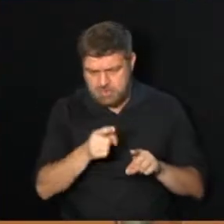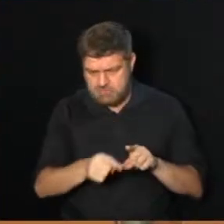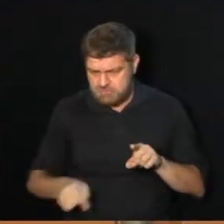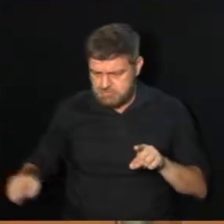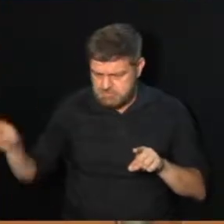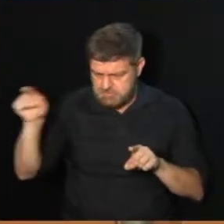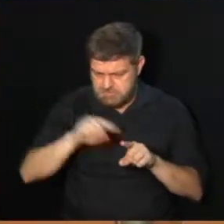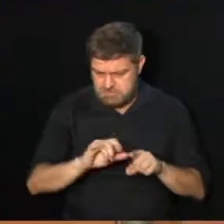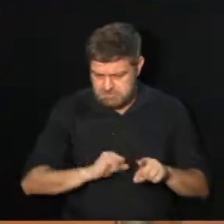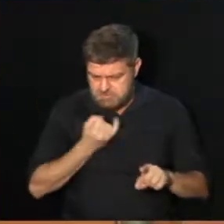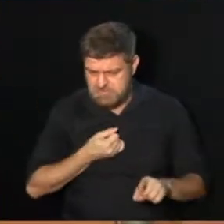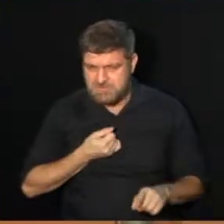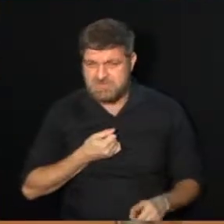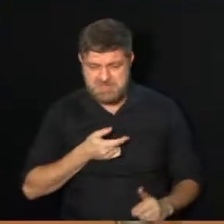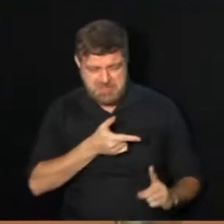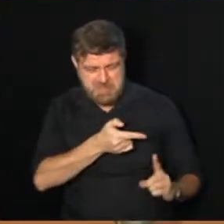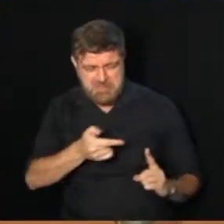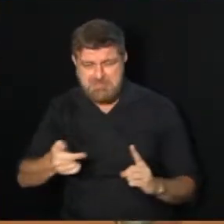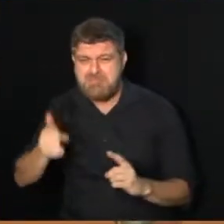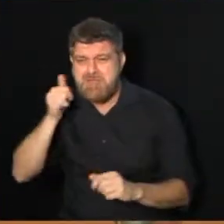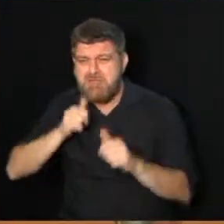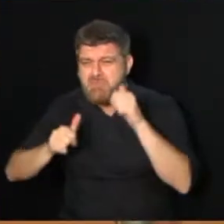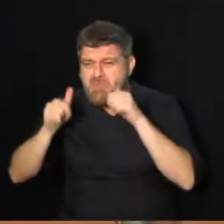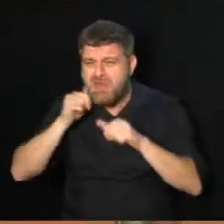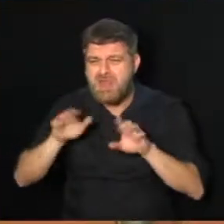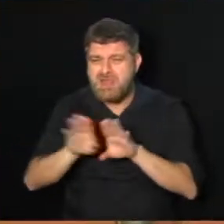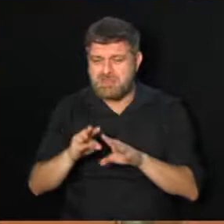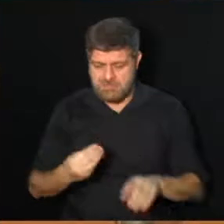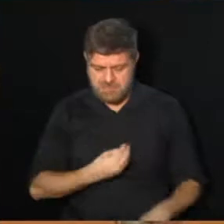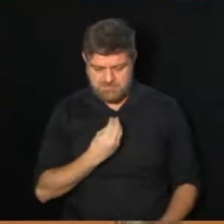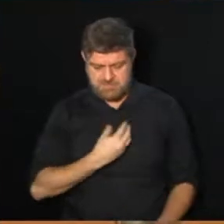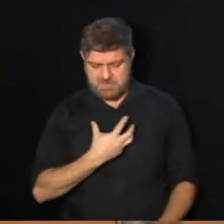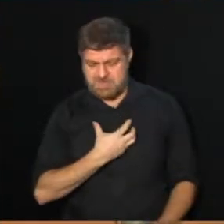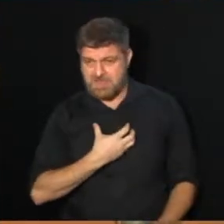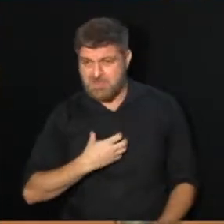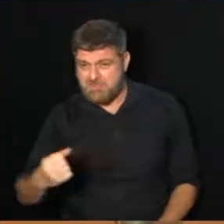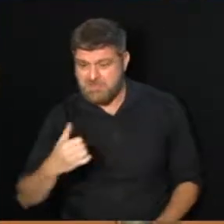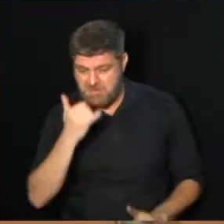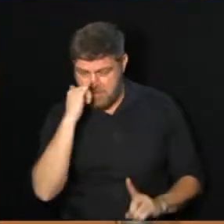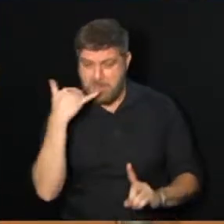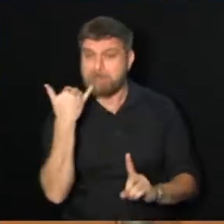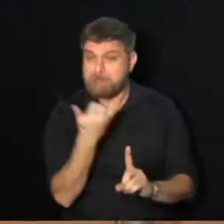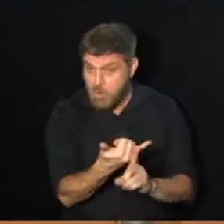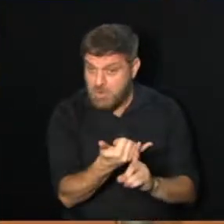feminicídio, vê bullying e suicídios. E quando a gente